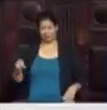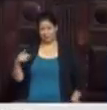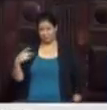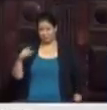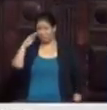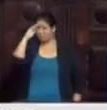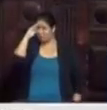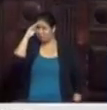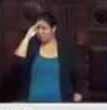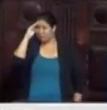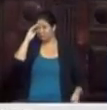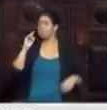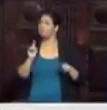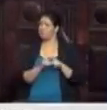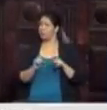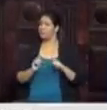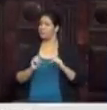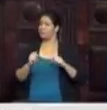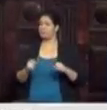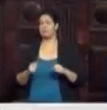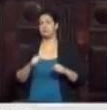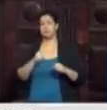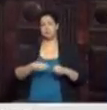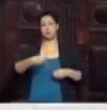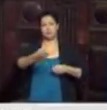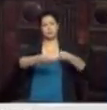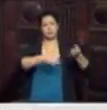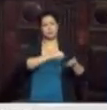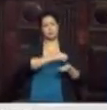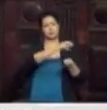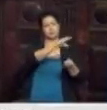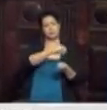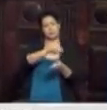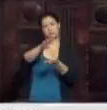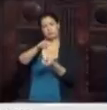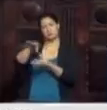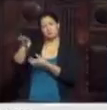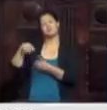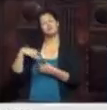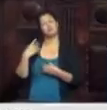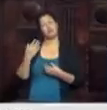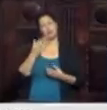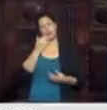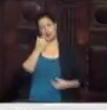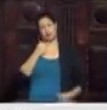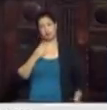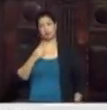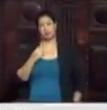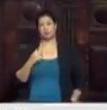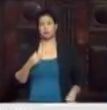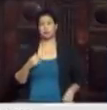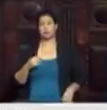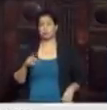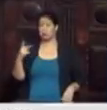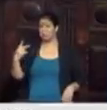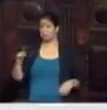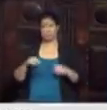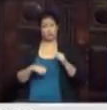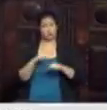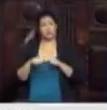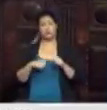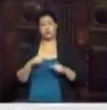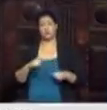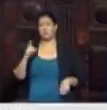distribuição dos alimentos. A reforma da educação, deputado Osório, imediatamente